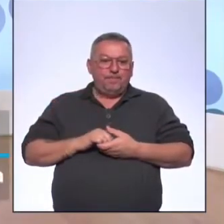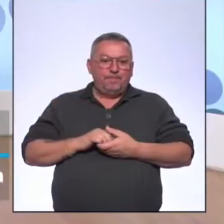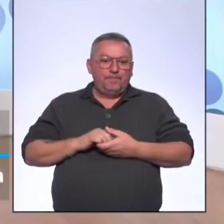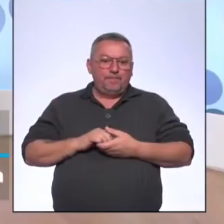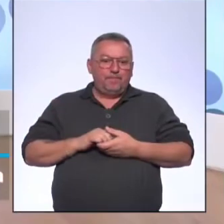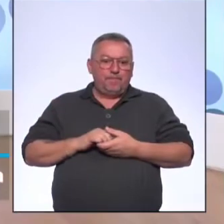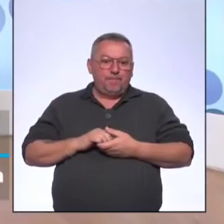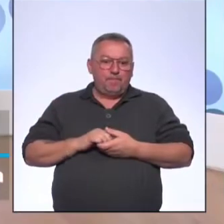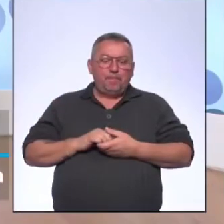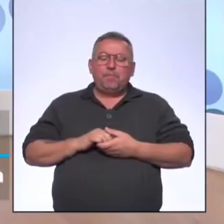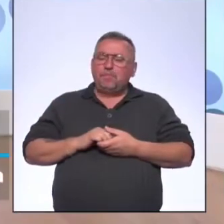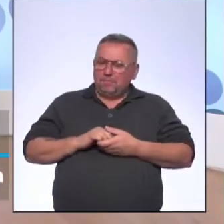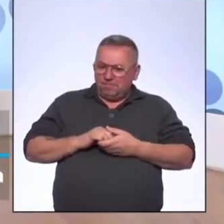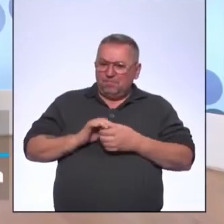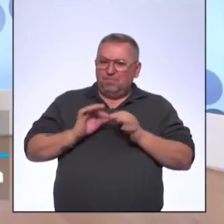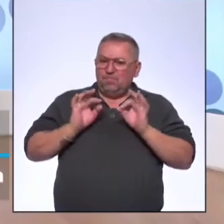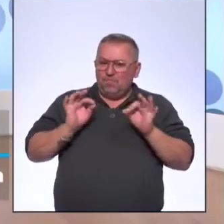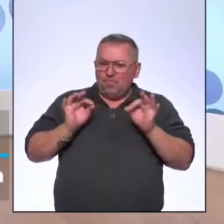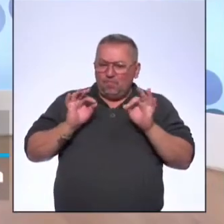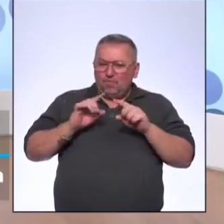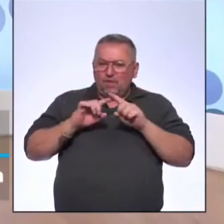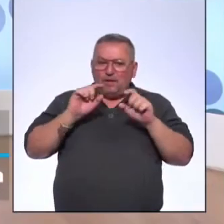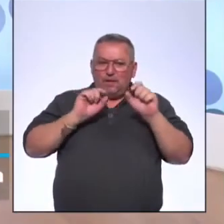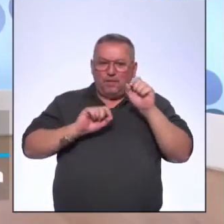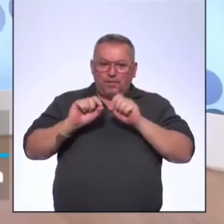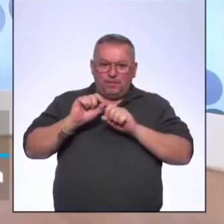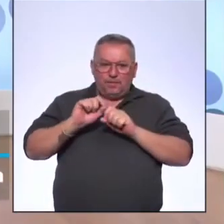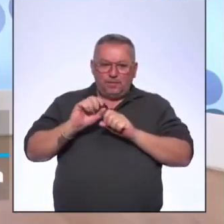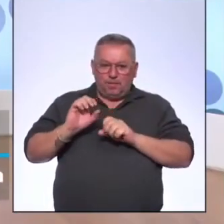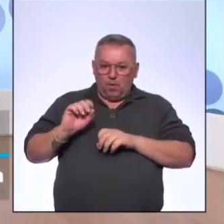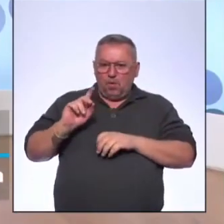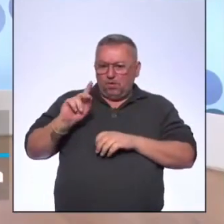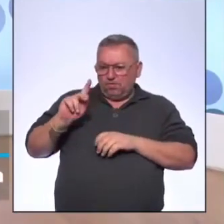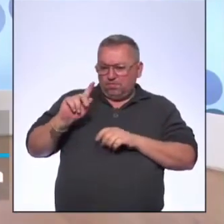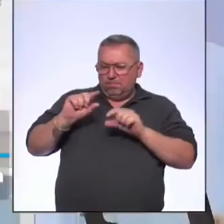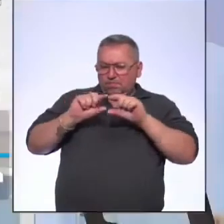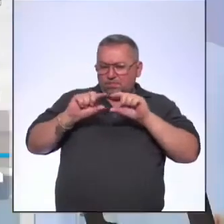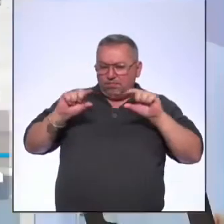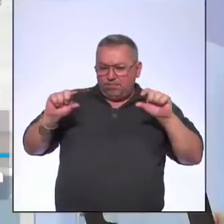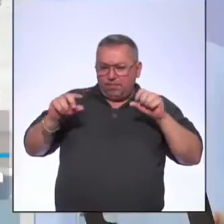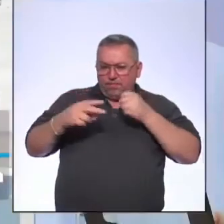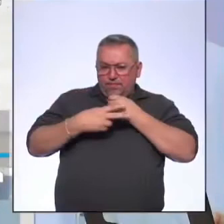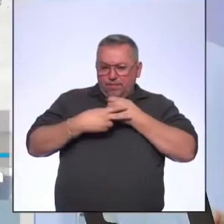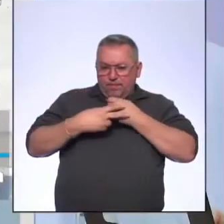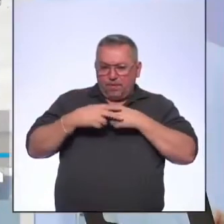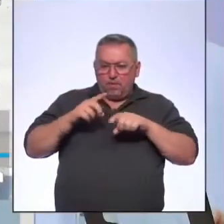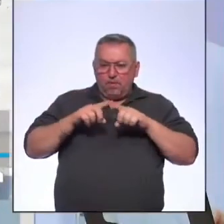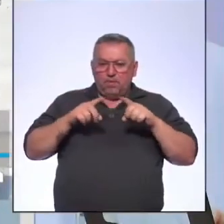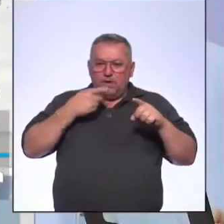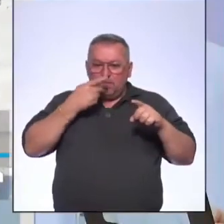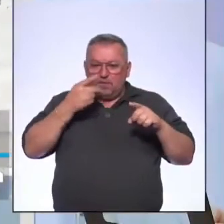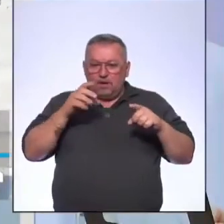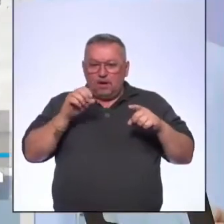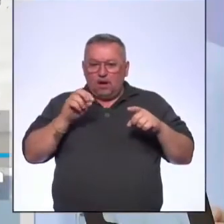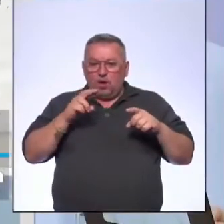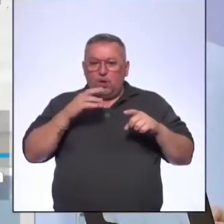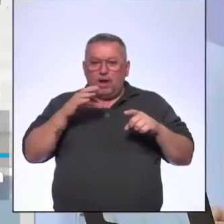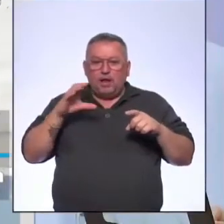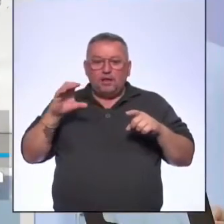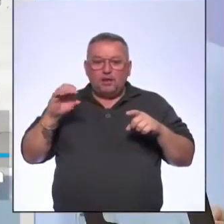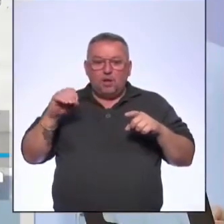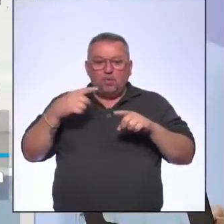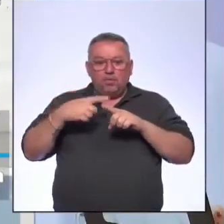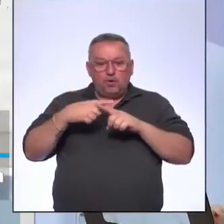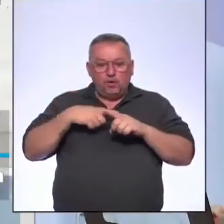bem. Prestem atenção. Então, o que eu tenho aqui? Ok, uma frase verbal, mas eu também vou chamar de oração, certo? Se eu tenho